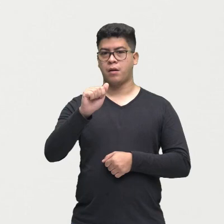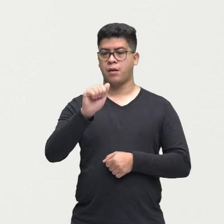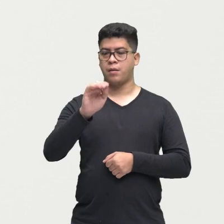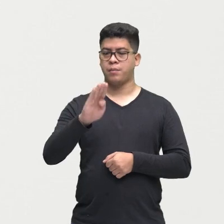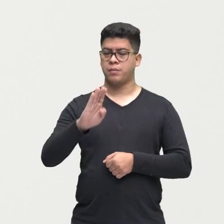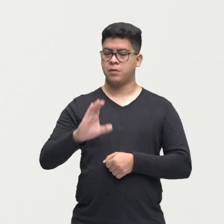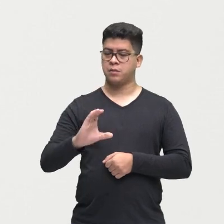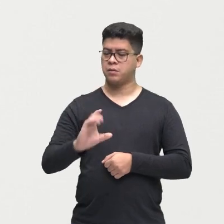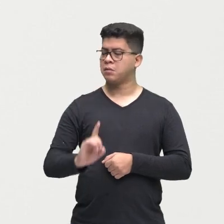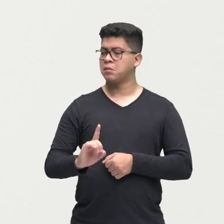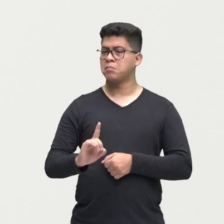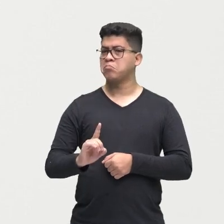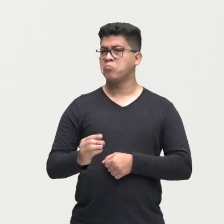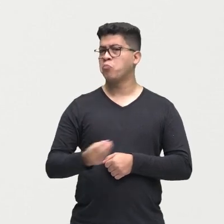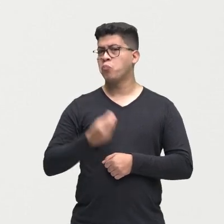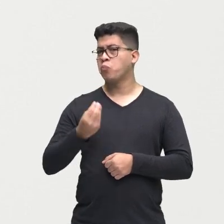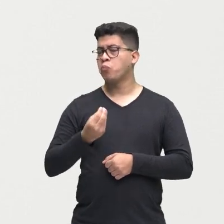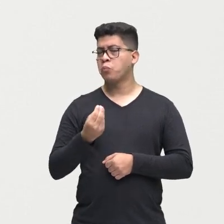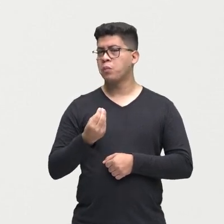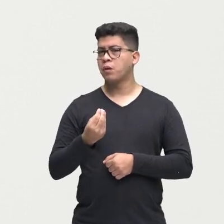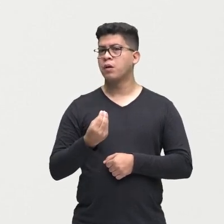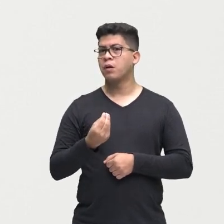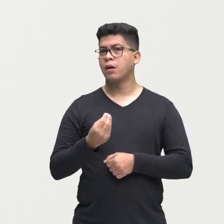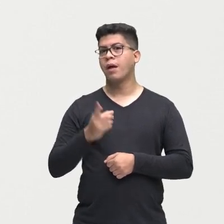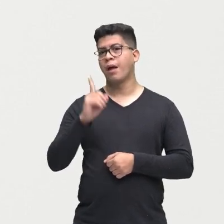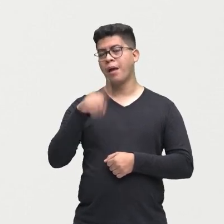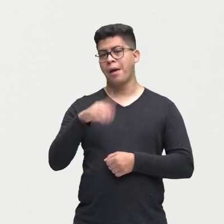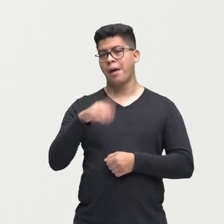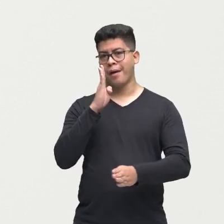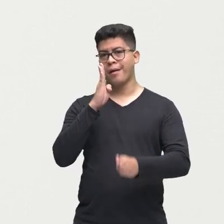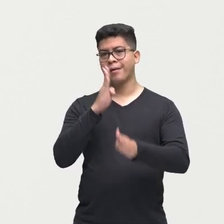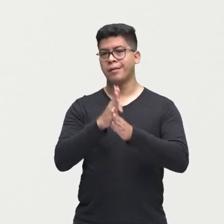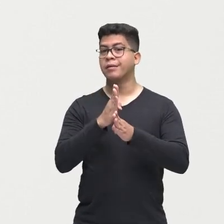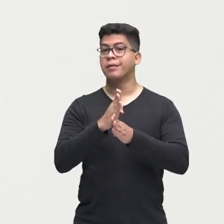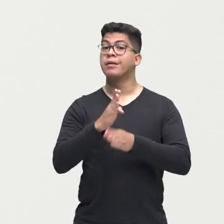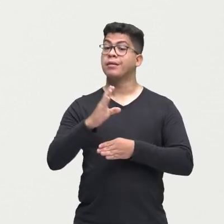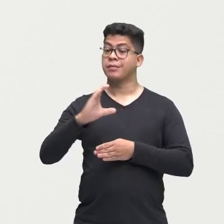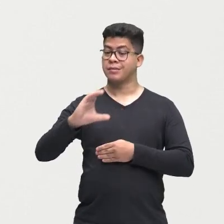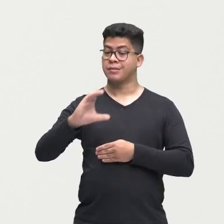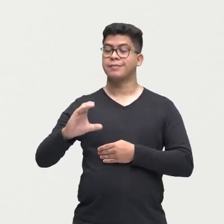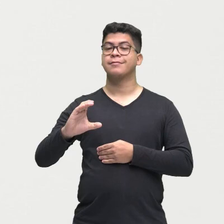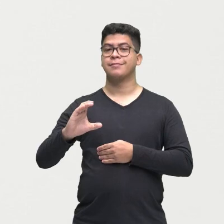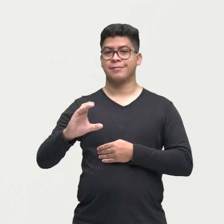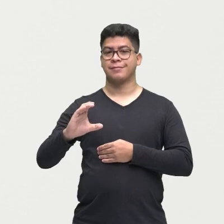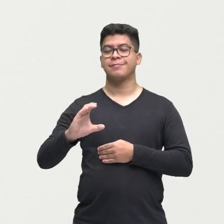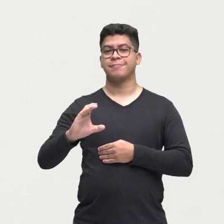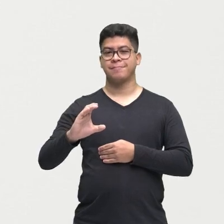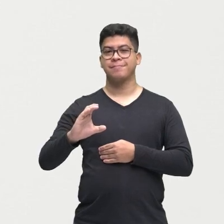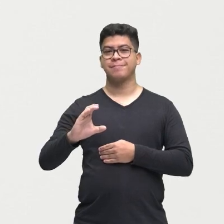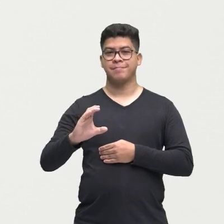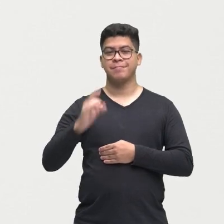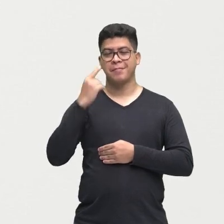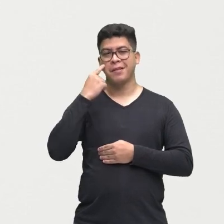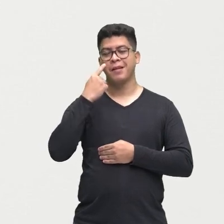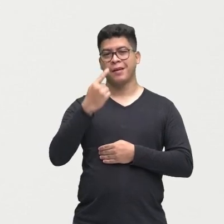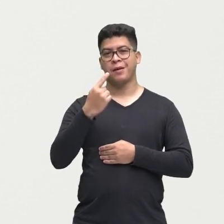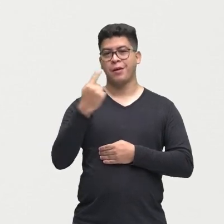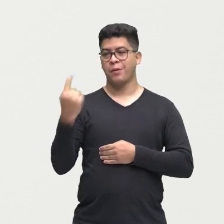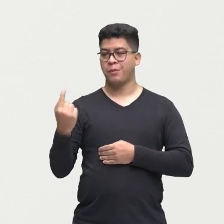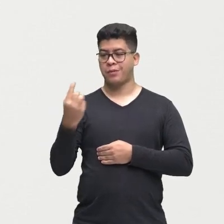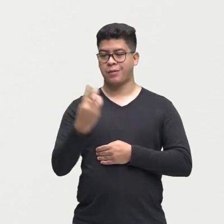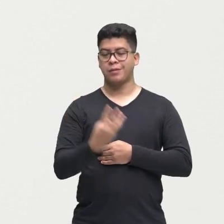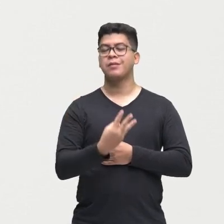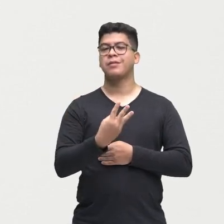b e a gente já consegue identificar que a letra correta é a letra C olha aqui ó um e três